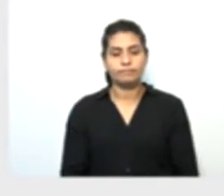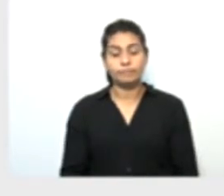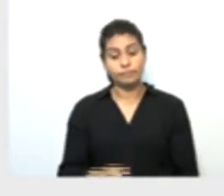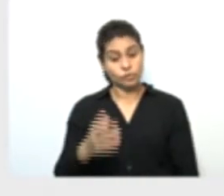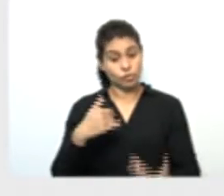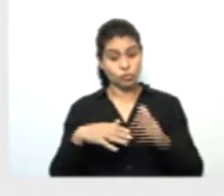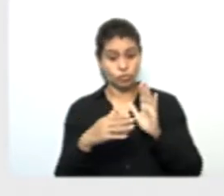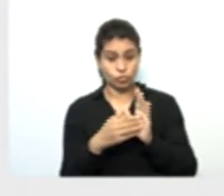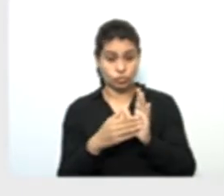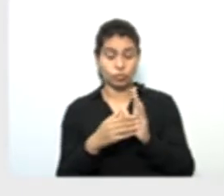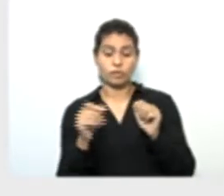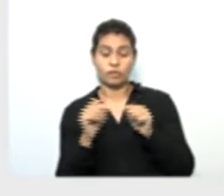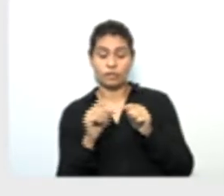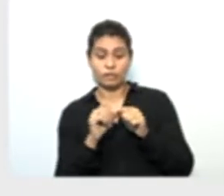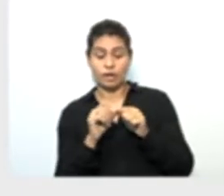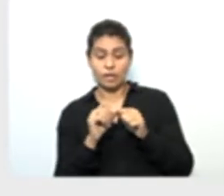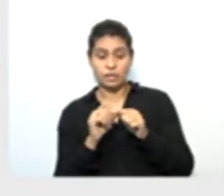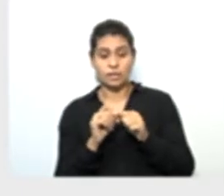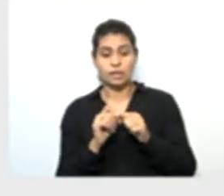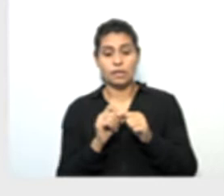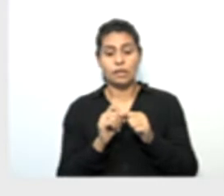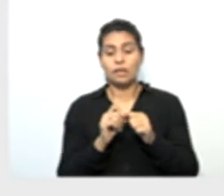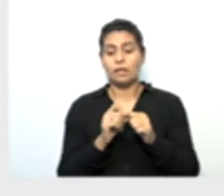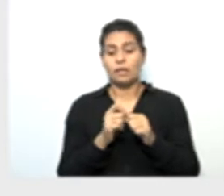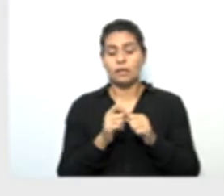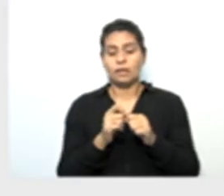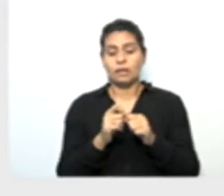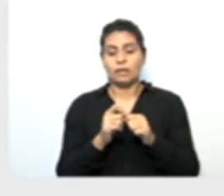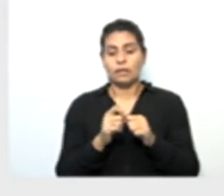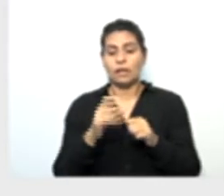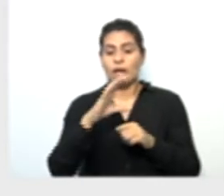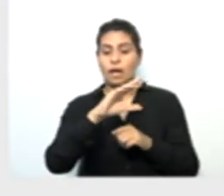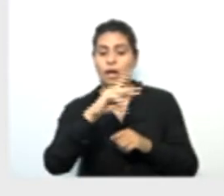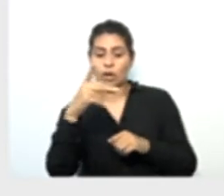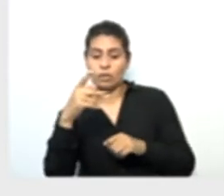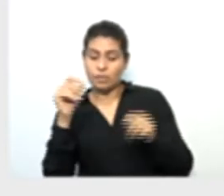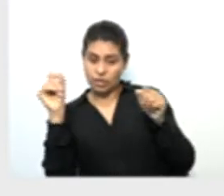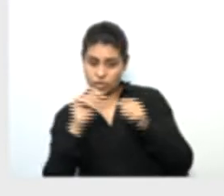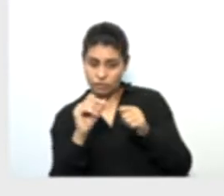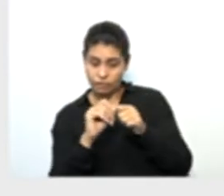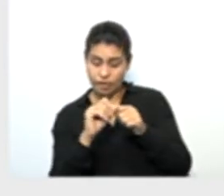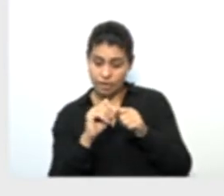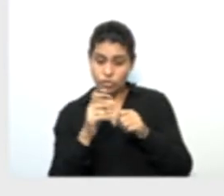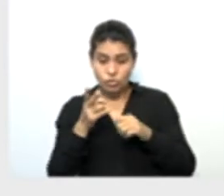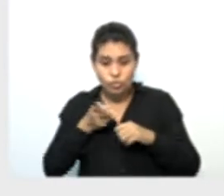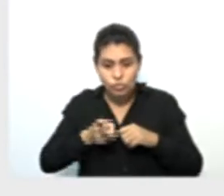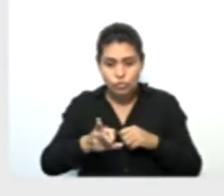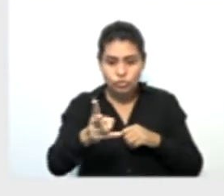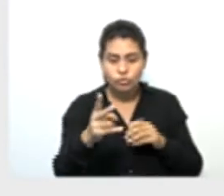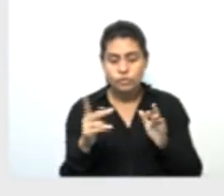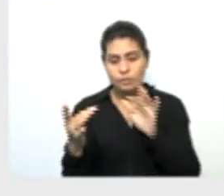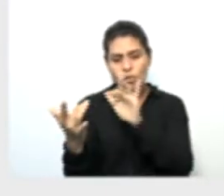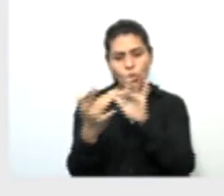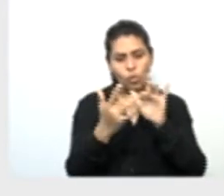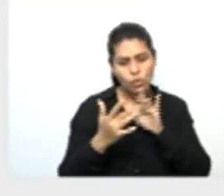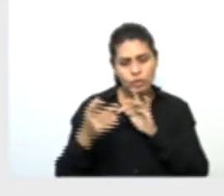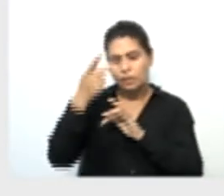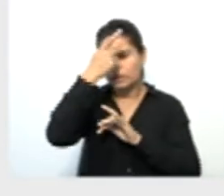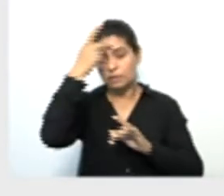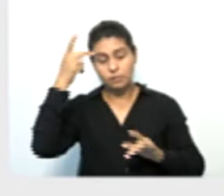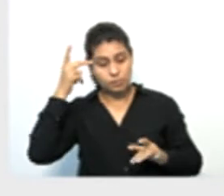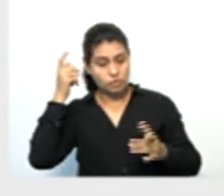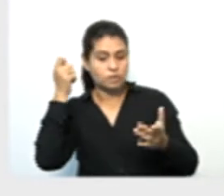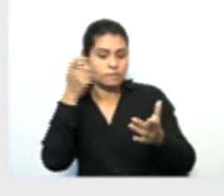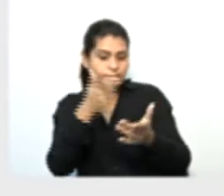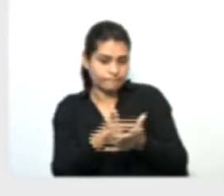Mecanismos de uma rede por meio da qual o produto da cooperativa chega ao mercado. Essa rede mantém contato com os clientes e realiza uma série